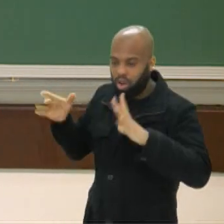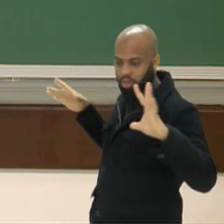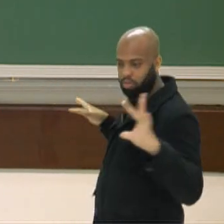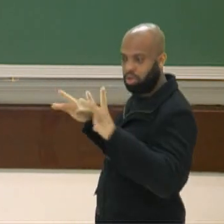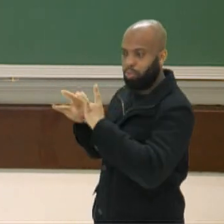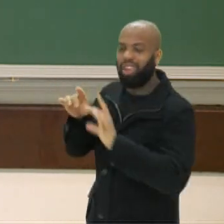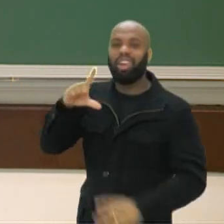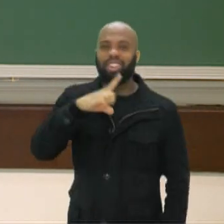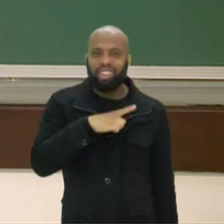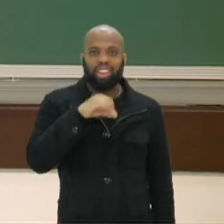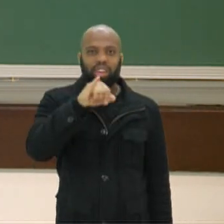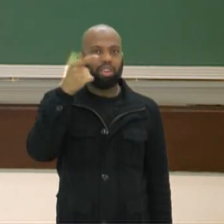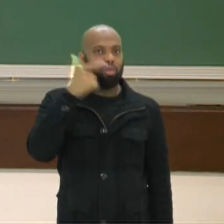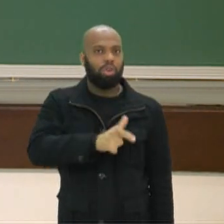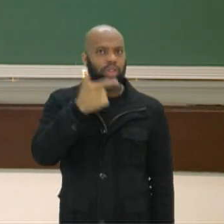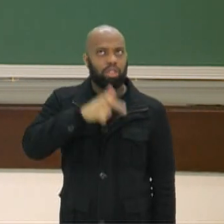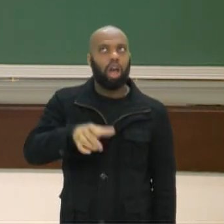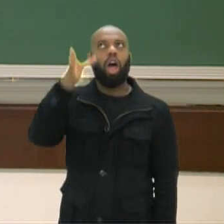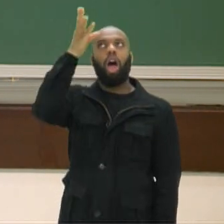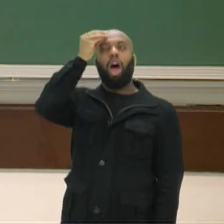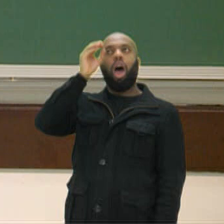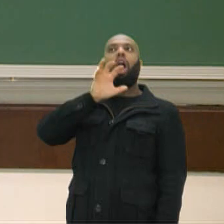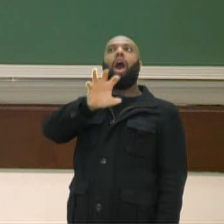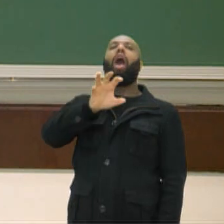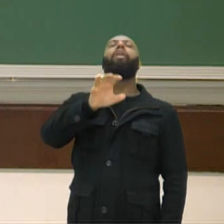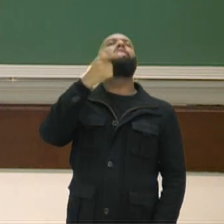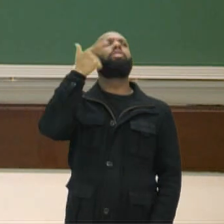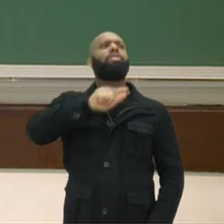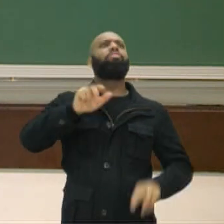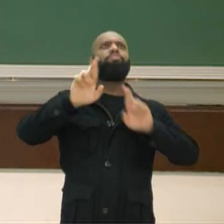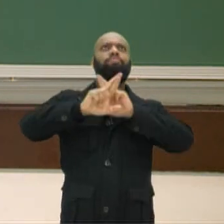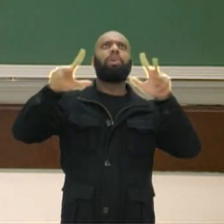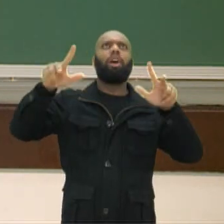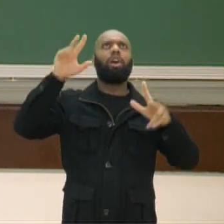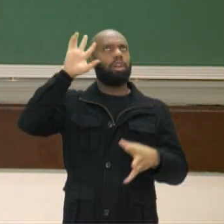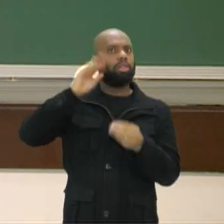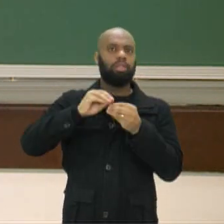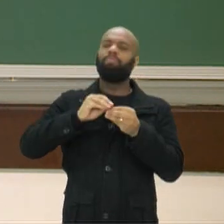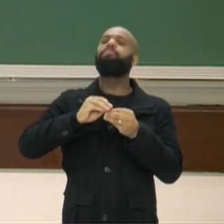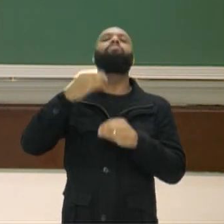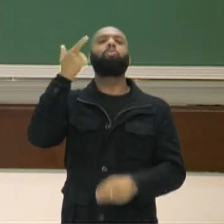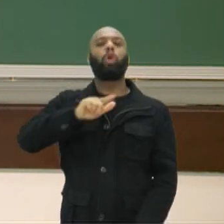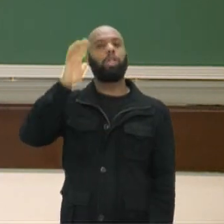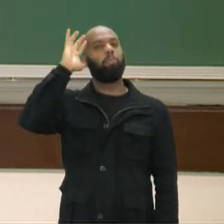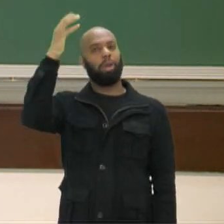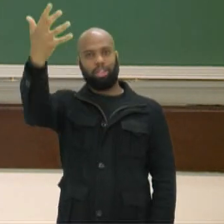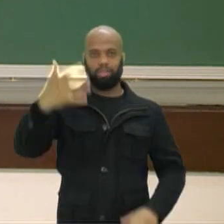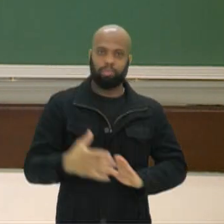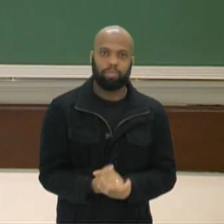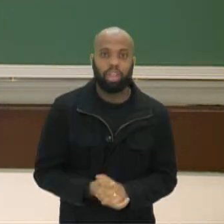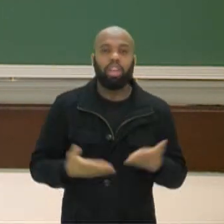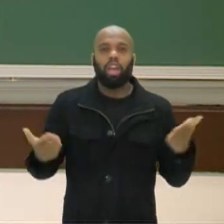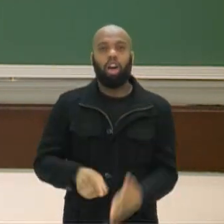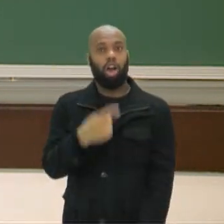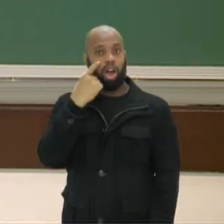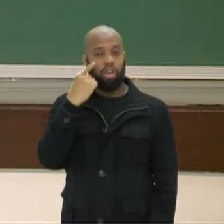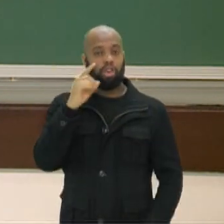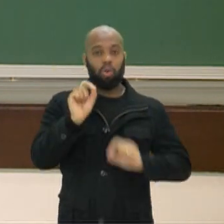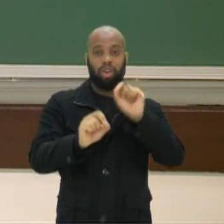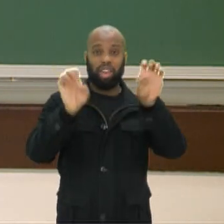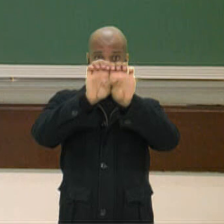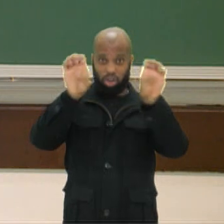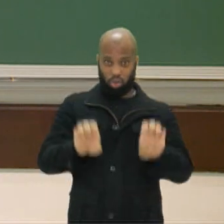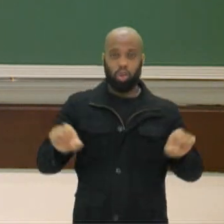presente. Se você conseguir ter isso em mente e entender essa diferença, pronto, está resolvido. Bora ver aqui a estrutura e